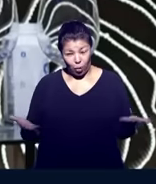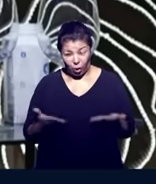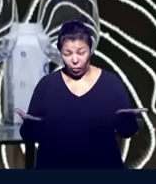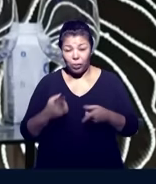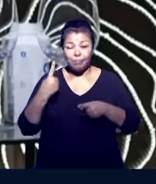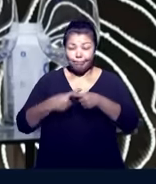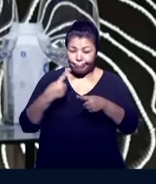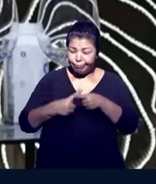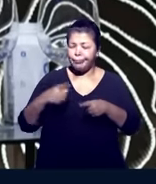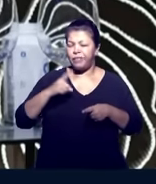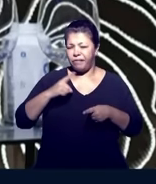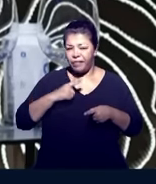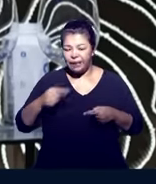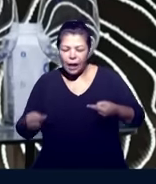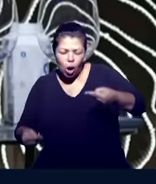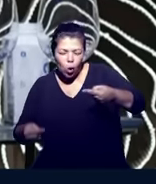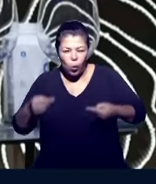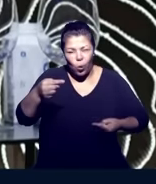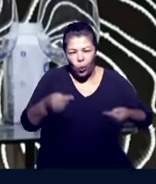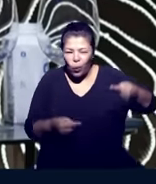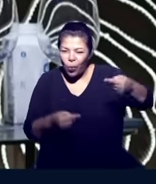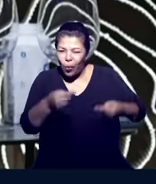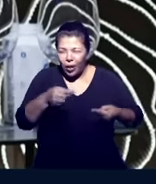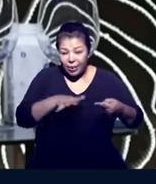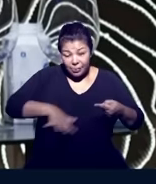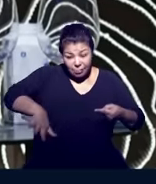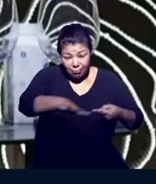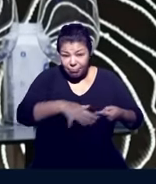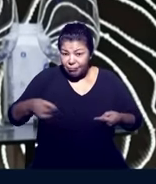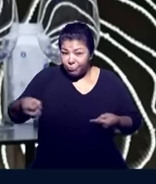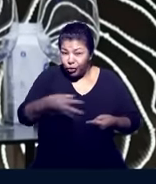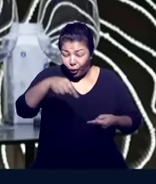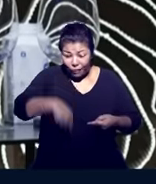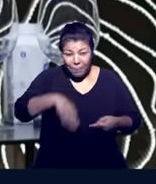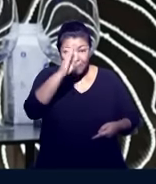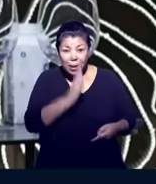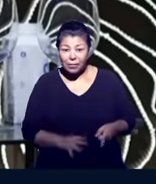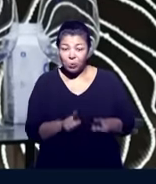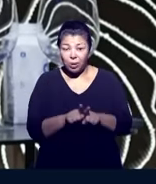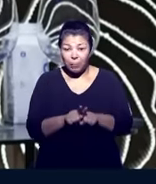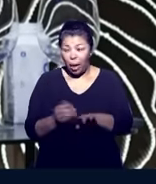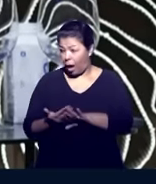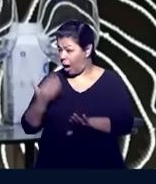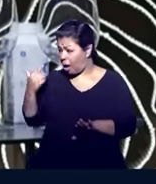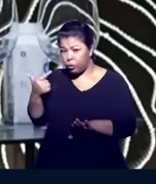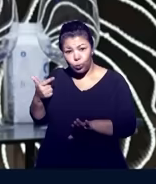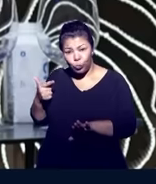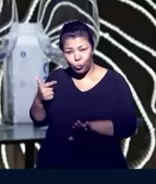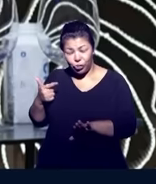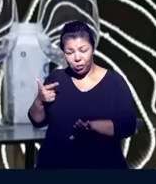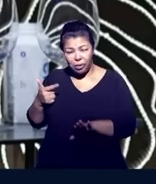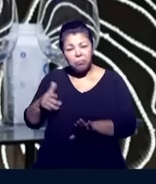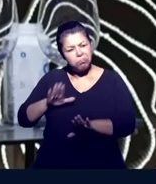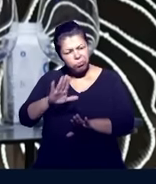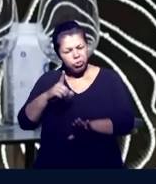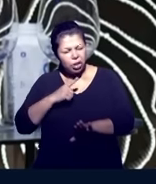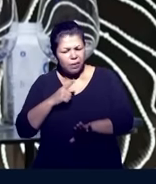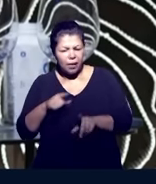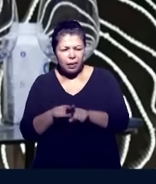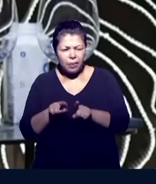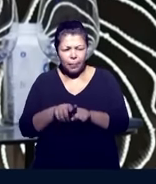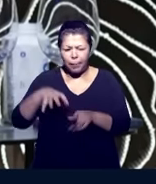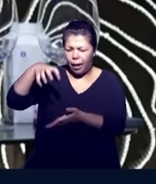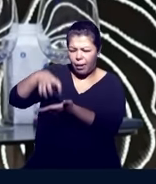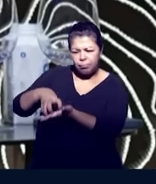estabelecer um campo de concorrência nova no Brasil nós nunca tivemos a Rigor a não ser no setor agropecuário que você tem mal ou